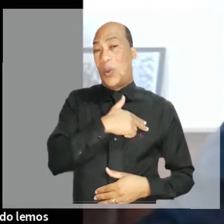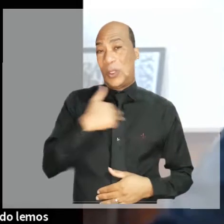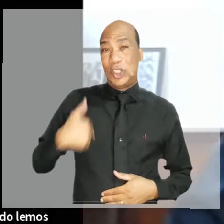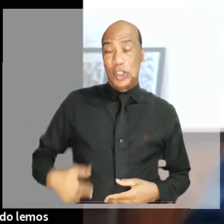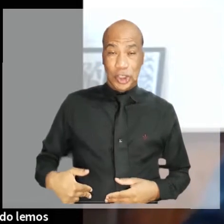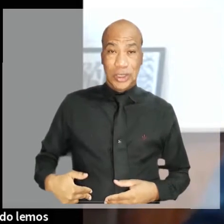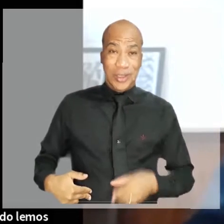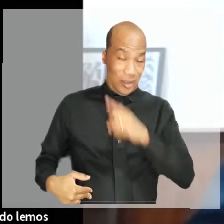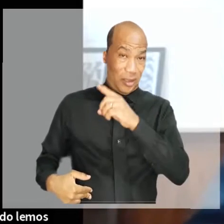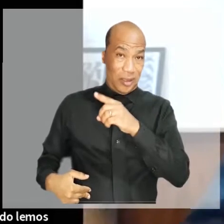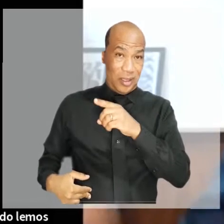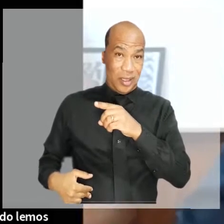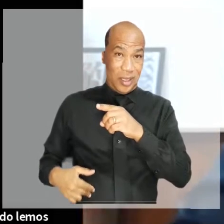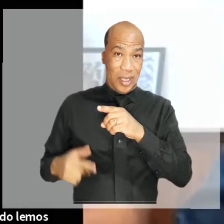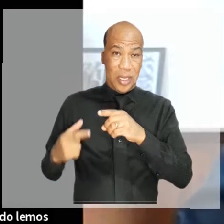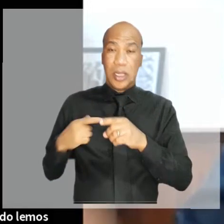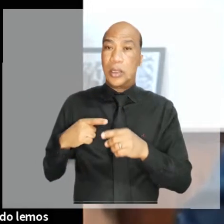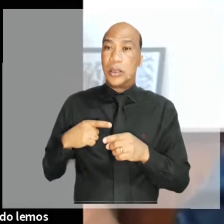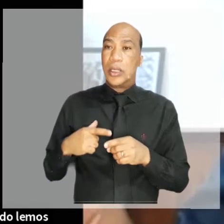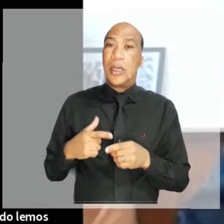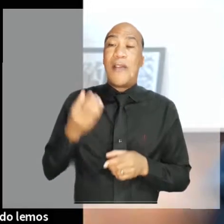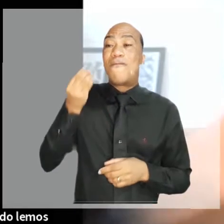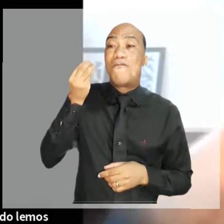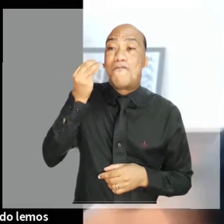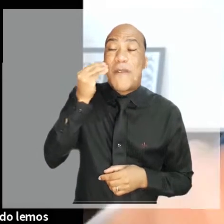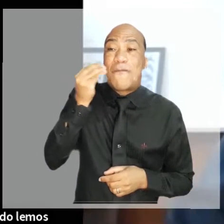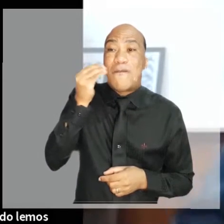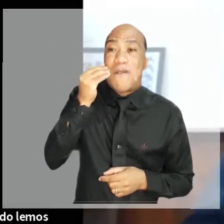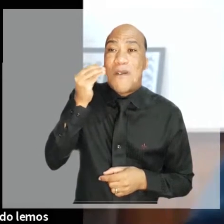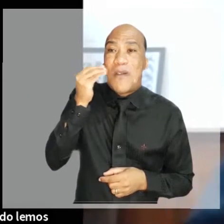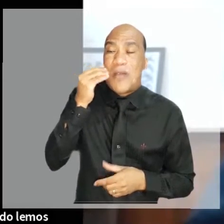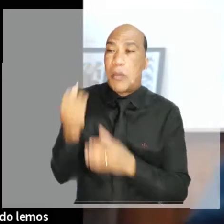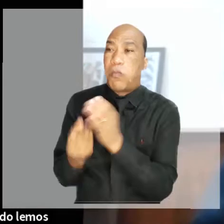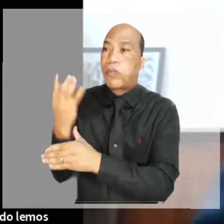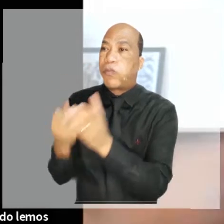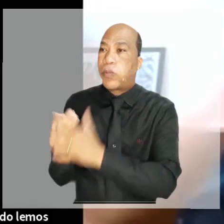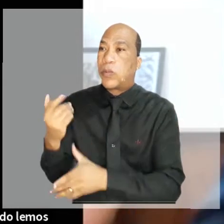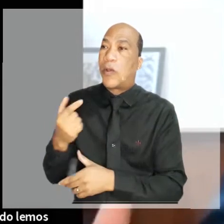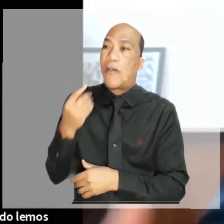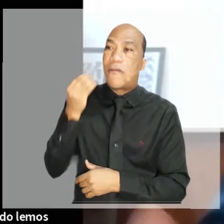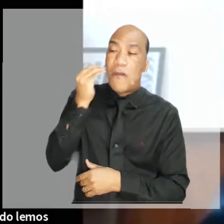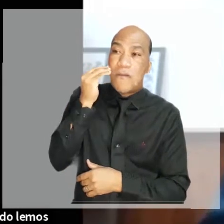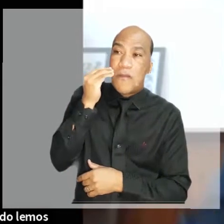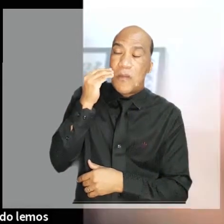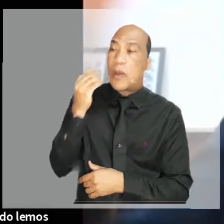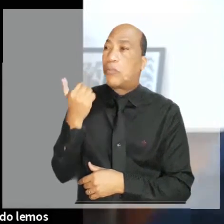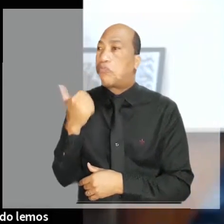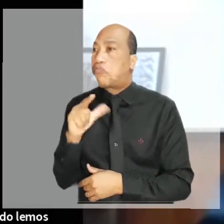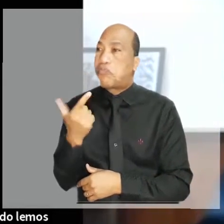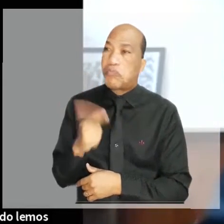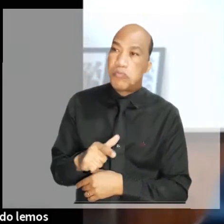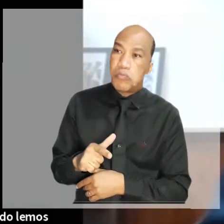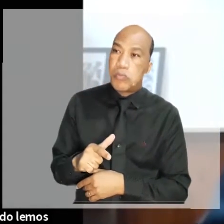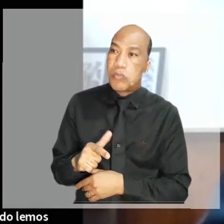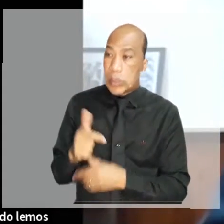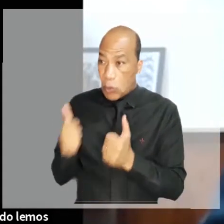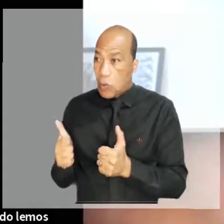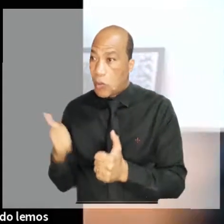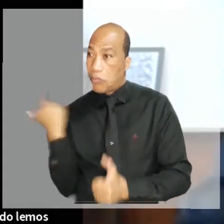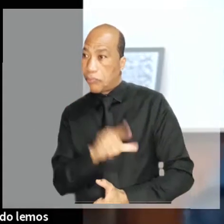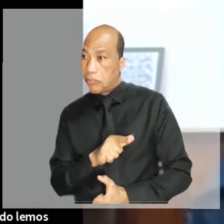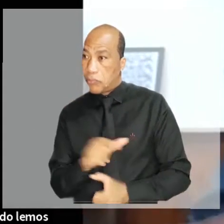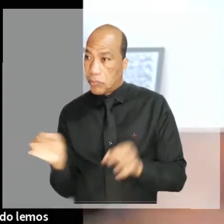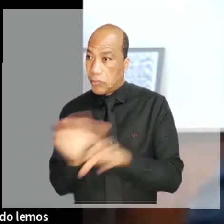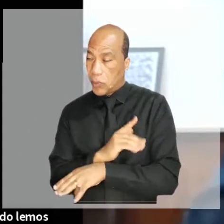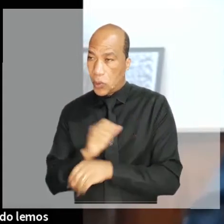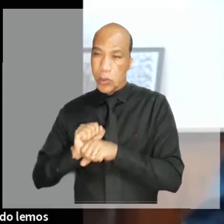Eles têm um modelo de experimentação regional muito arrojado e aquilo que dá certo depois é nacionalizado. O